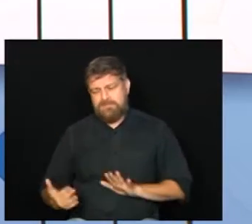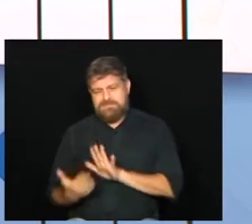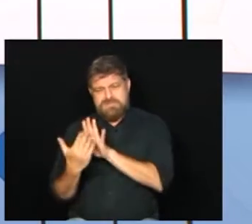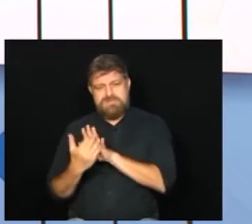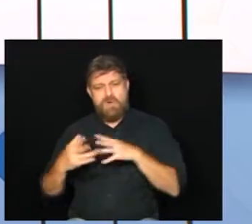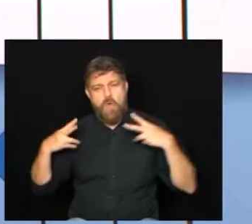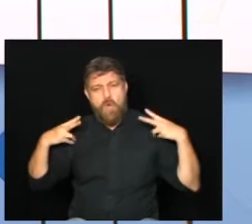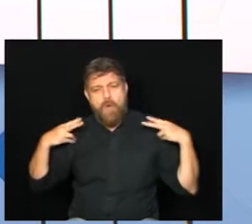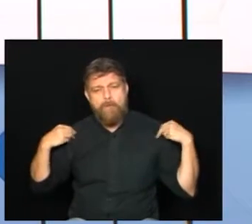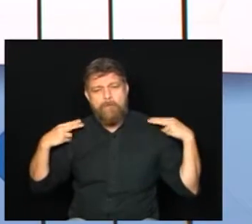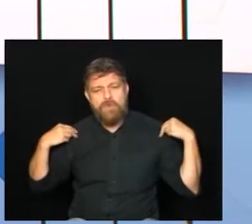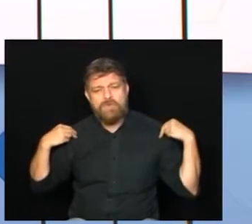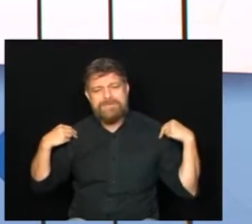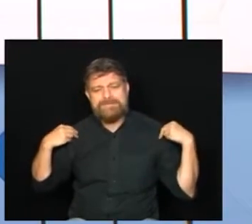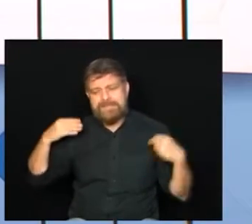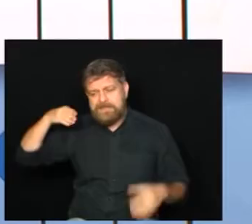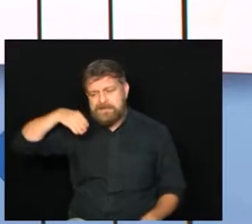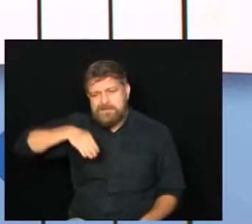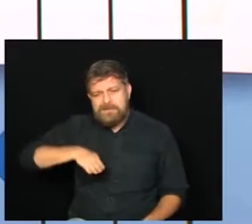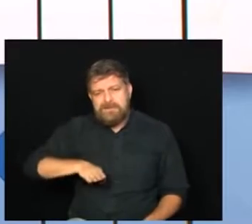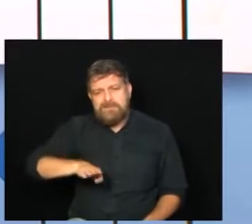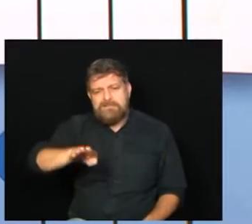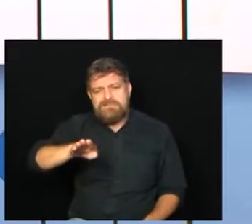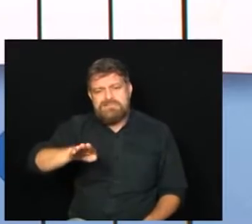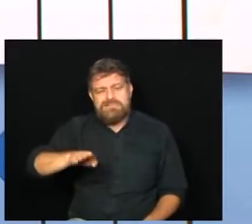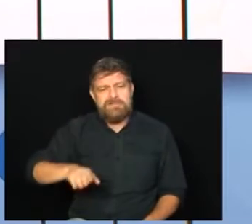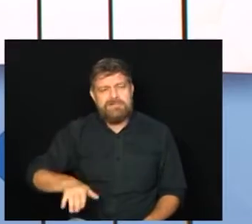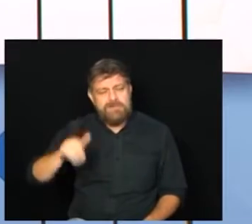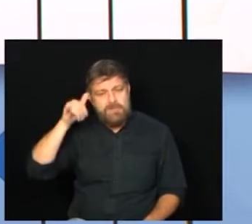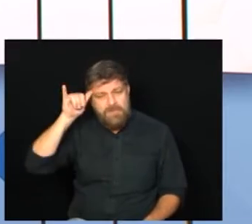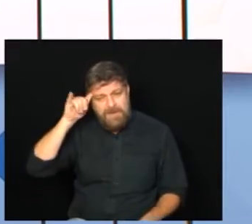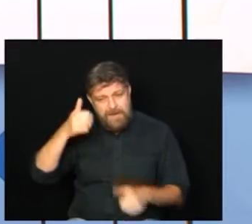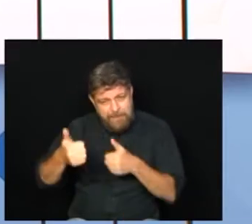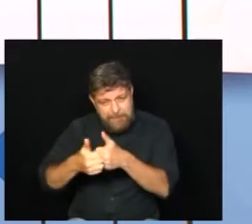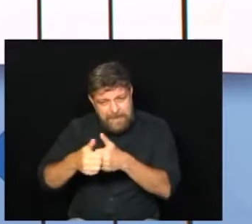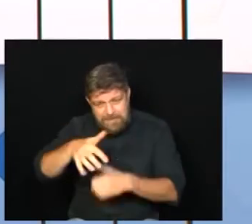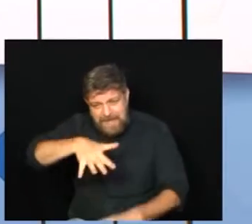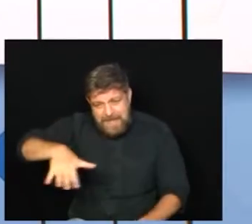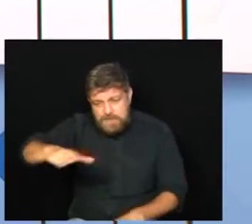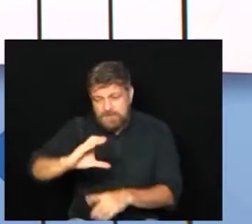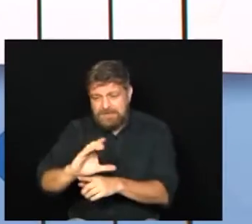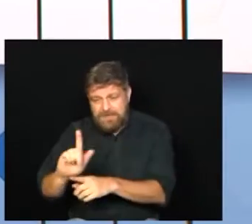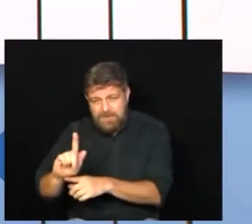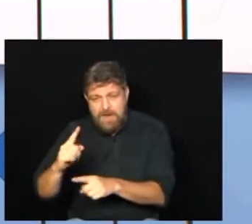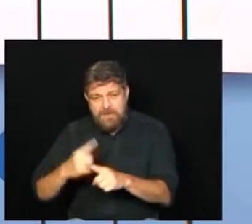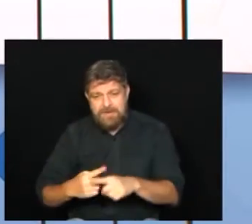motoristas que circulam por aquela região. Por quê? Olha só.